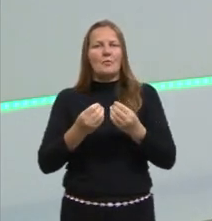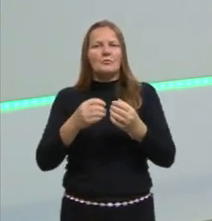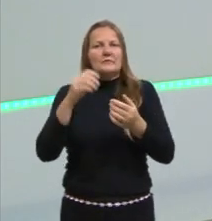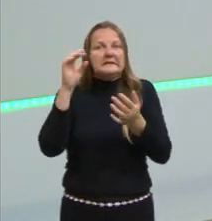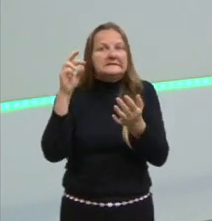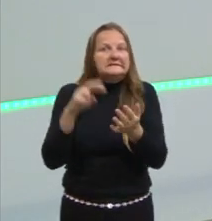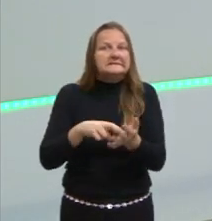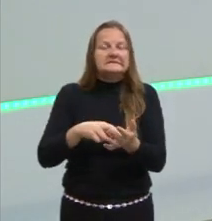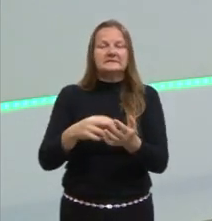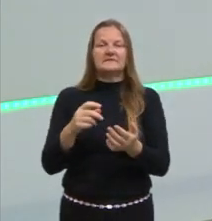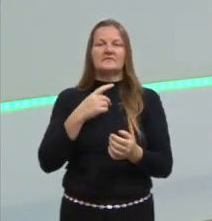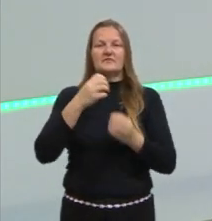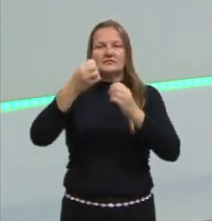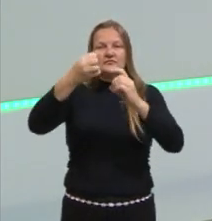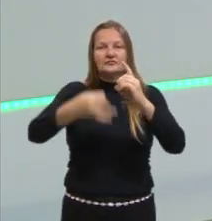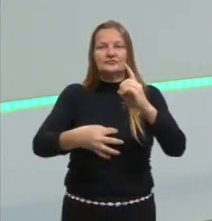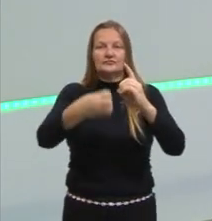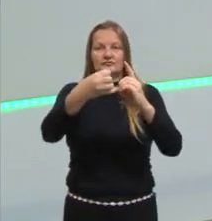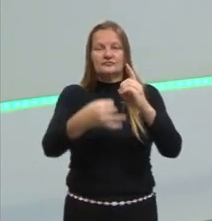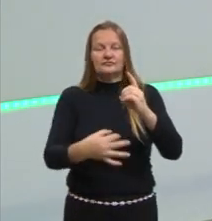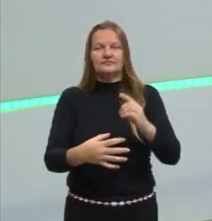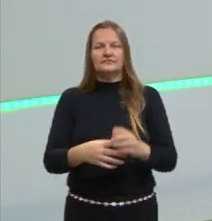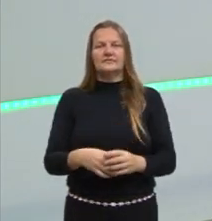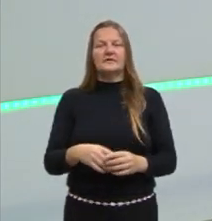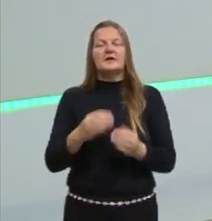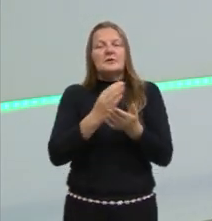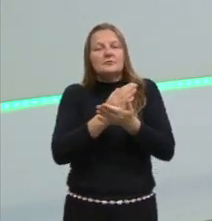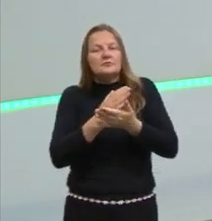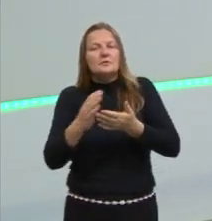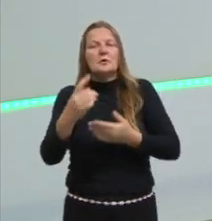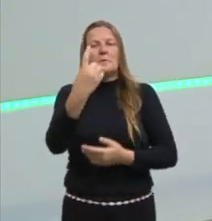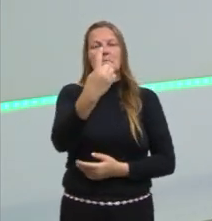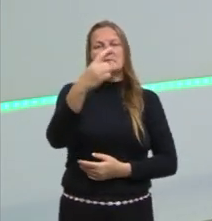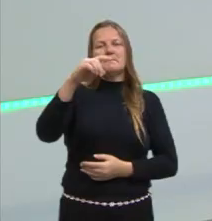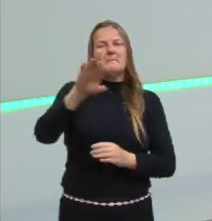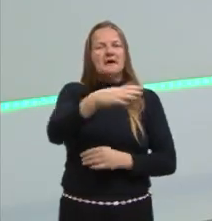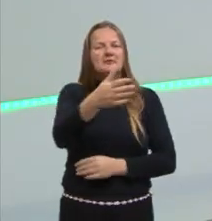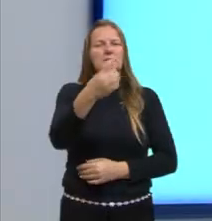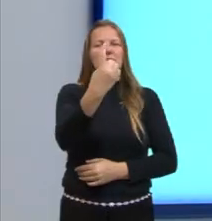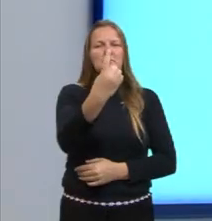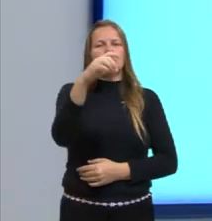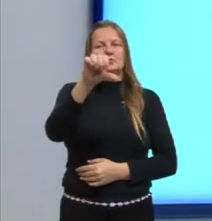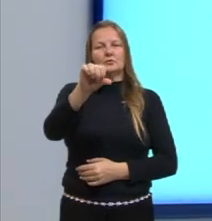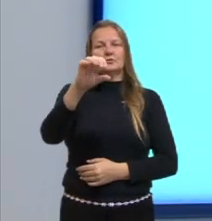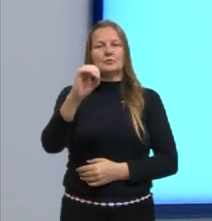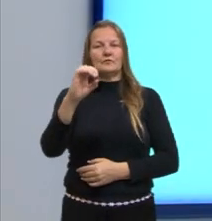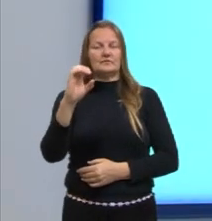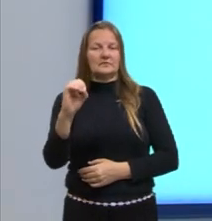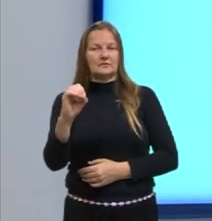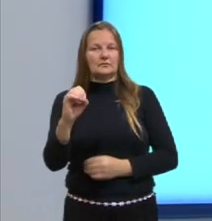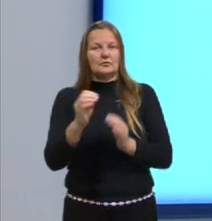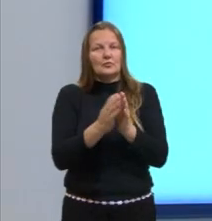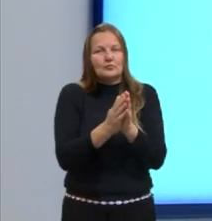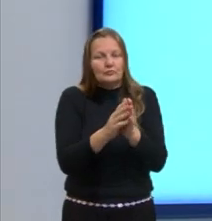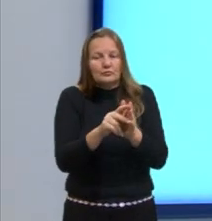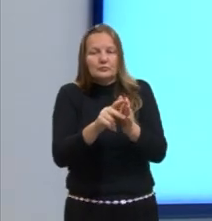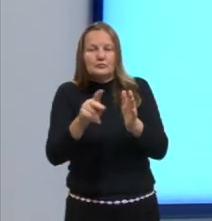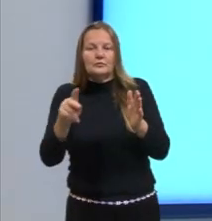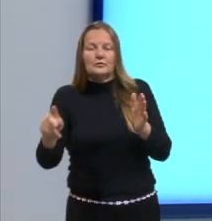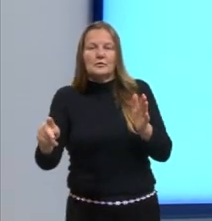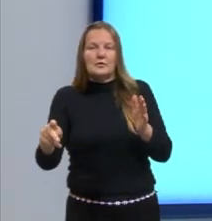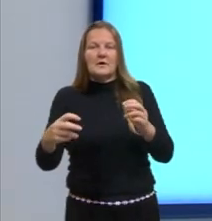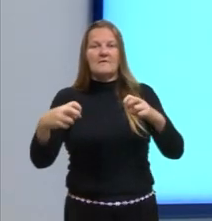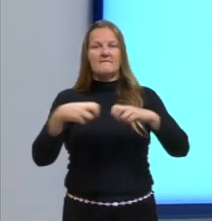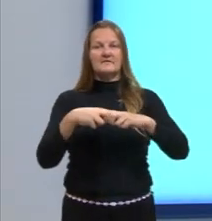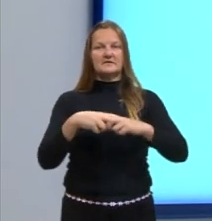como se descrevia aqui na física clássica Então a partir de 1900 aproximadamente a gente tem então a física